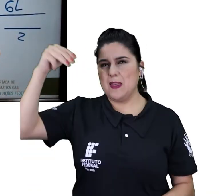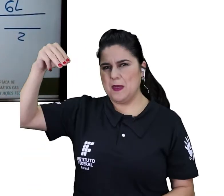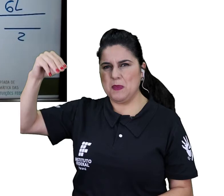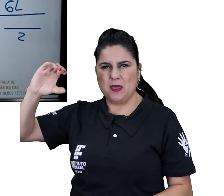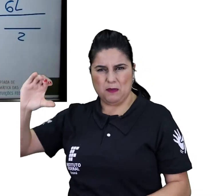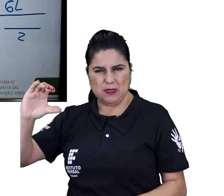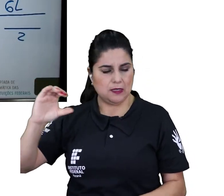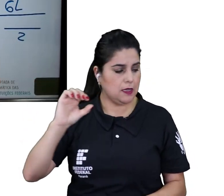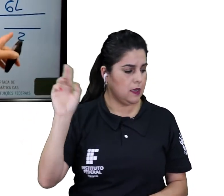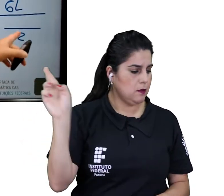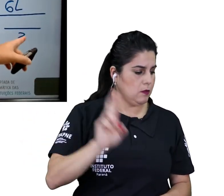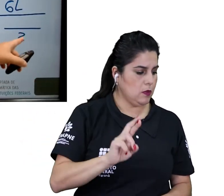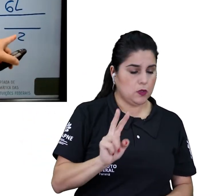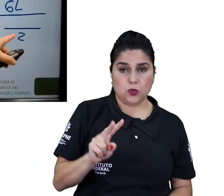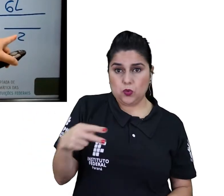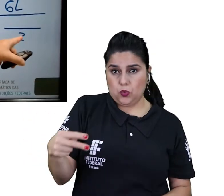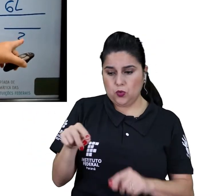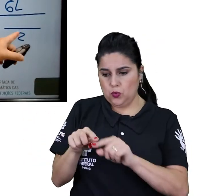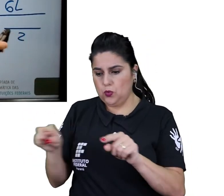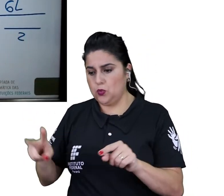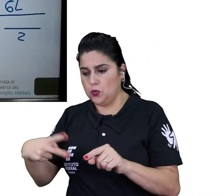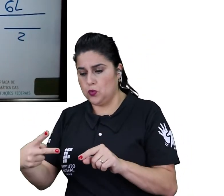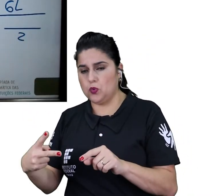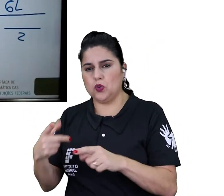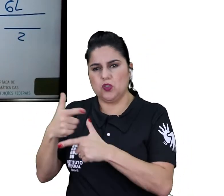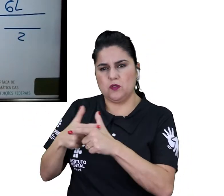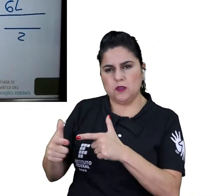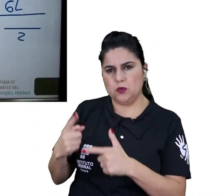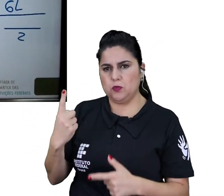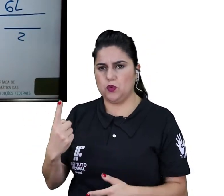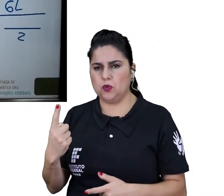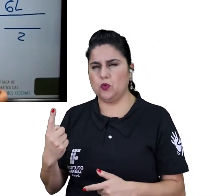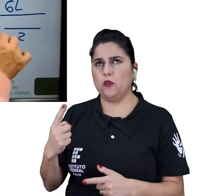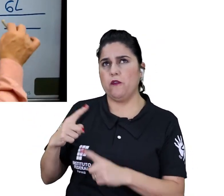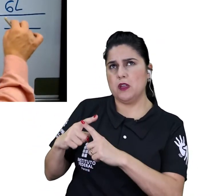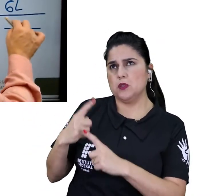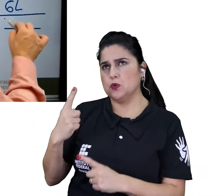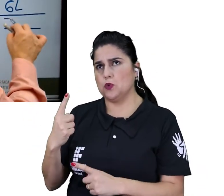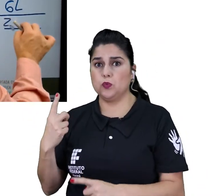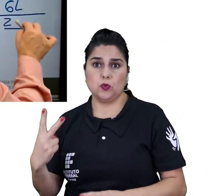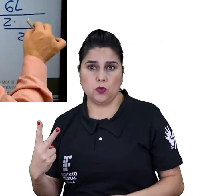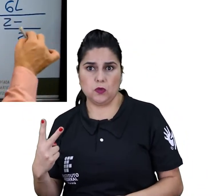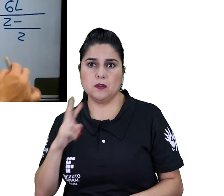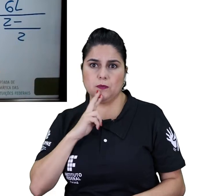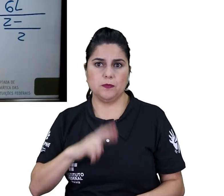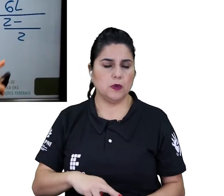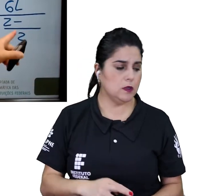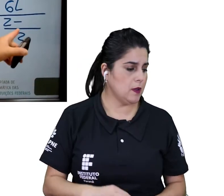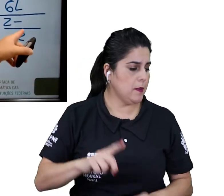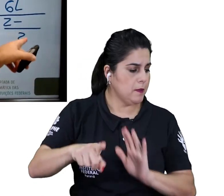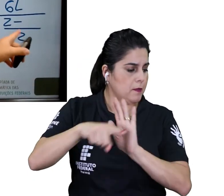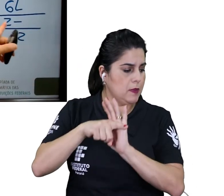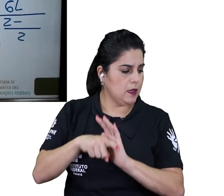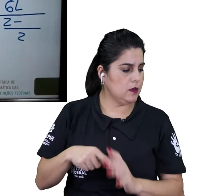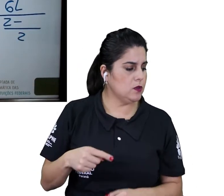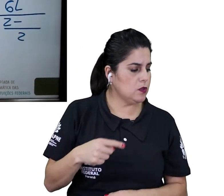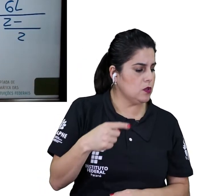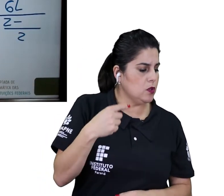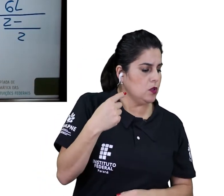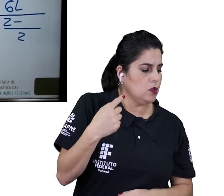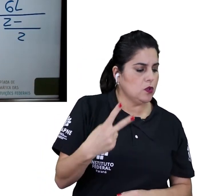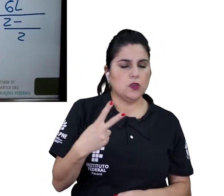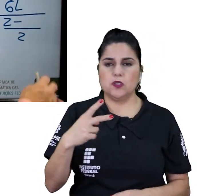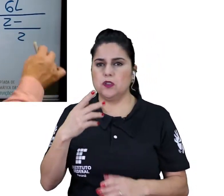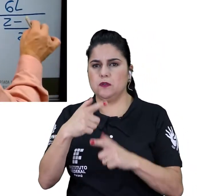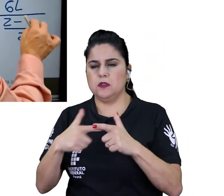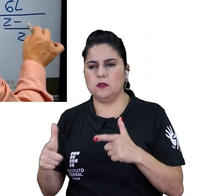comum aqui, que é 2. 2 dividido por 1 é 2 vezes 1, 2. Menos 2 dividido por 2